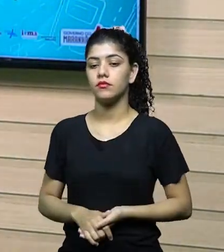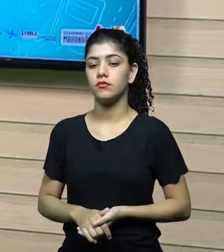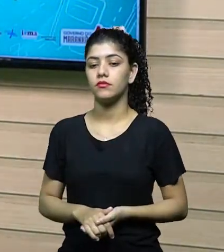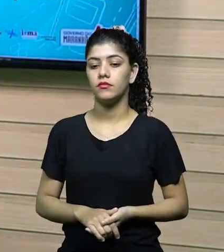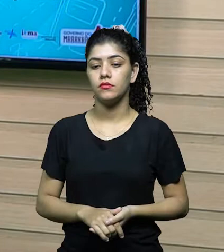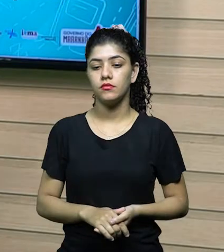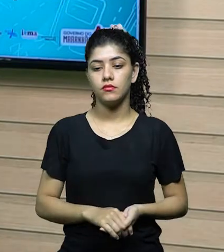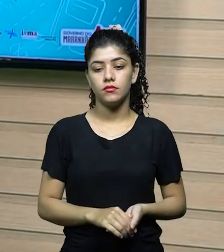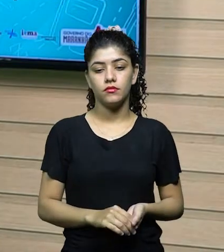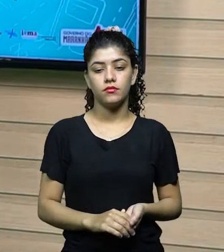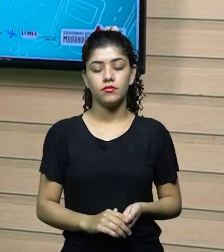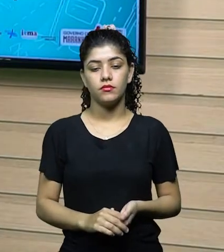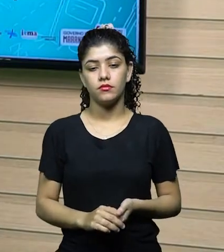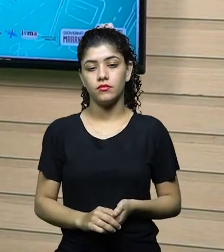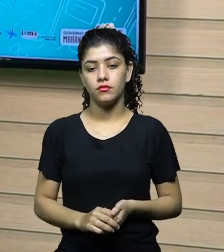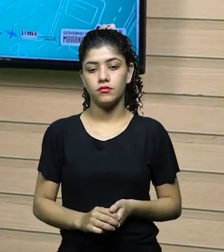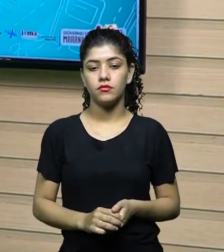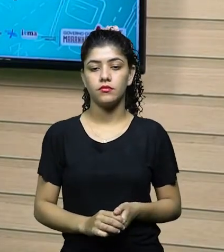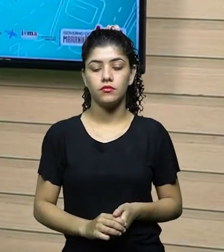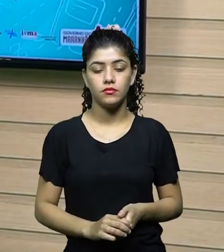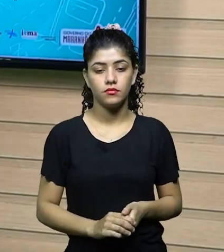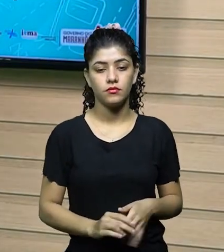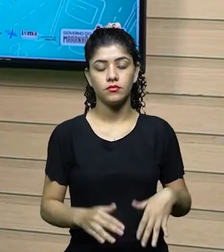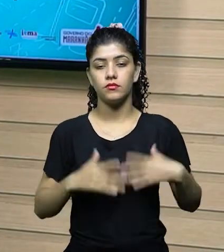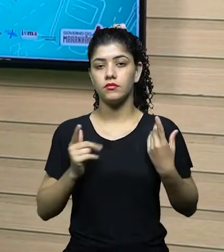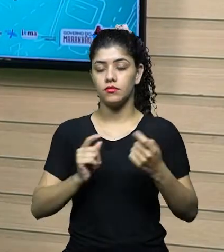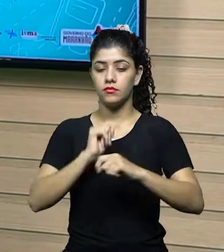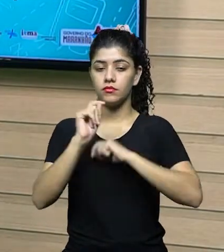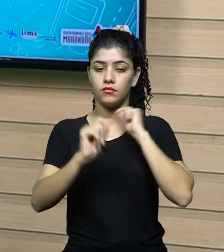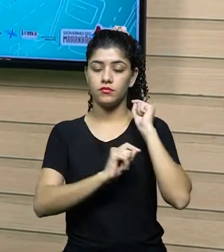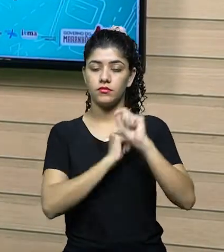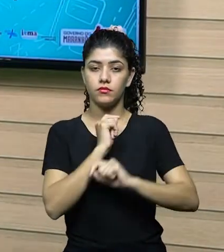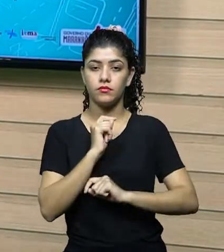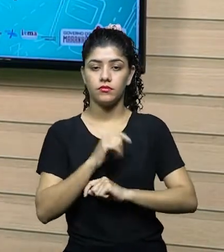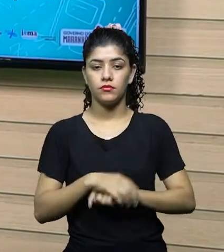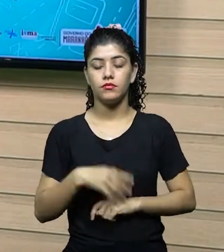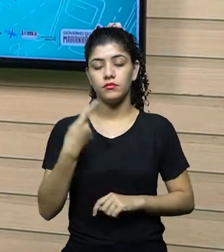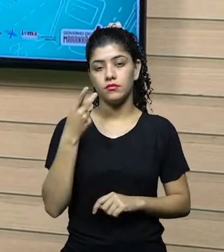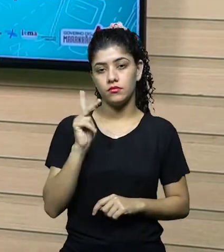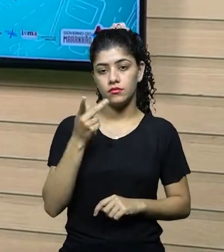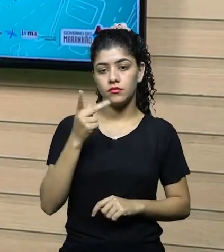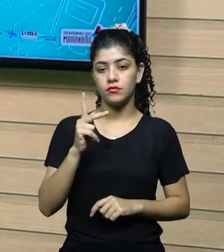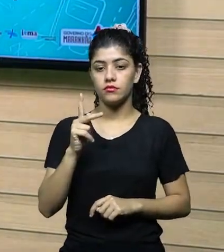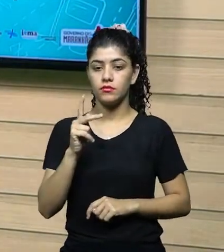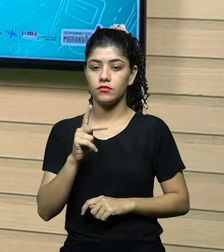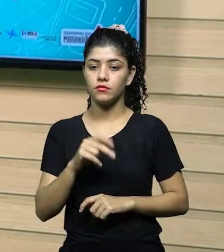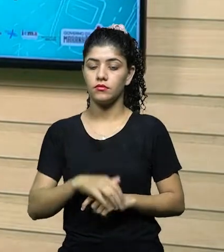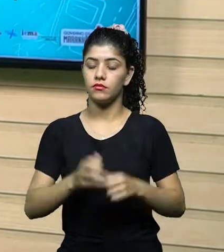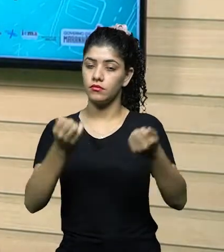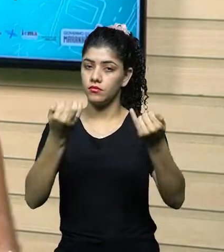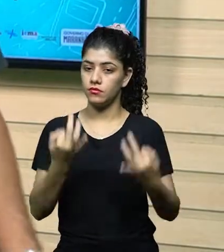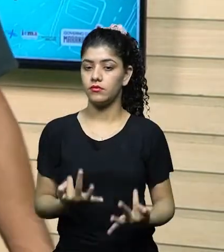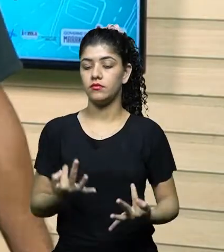vai lhe cobrar uma tarifa bancária. Então essa tarifa bancária, na sua contabilidade, você vai colocar como despesa